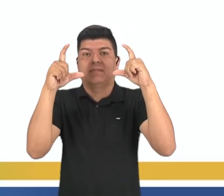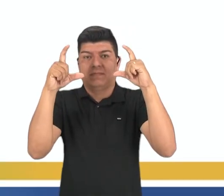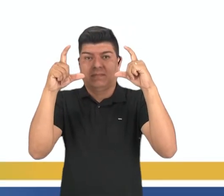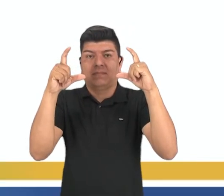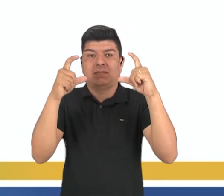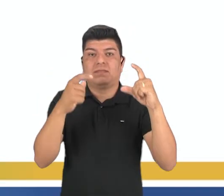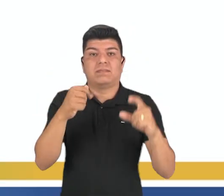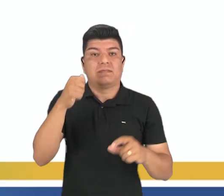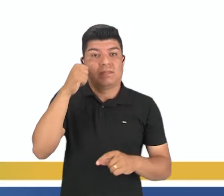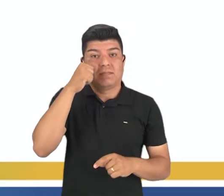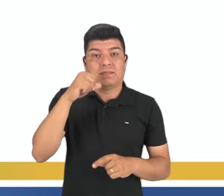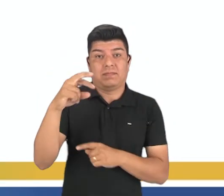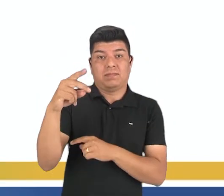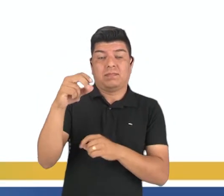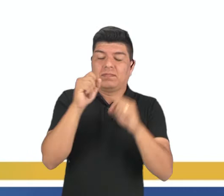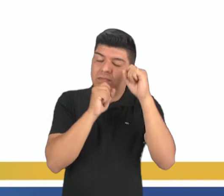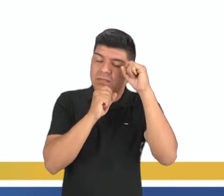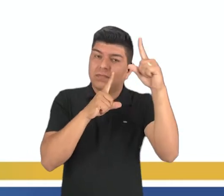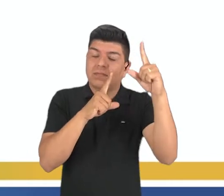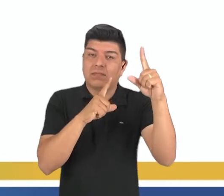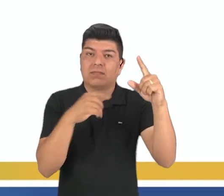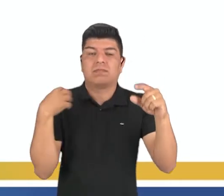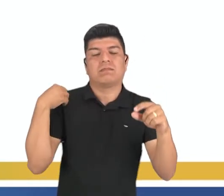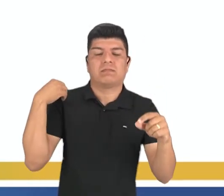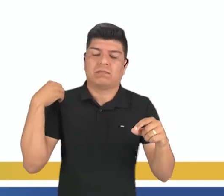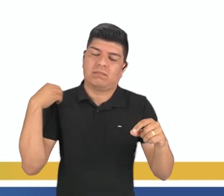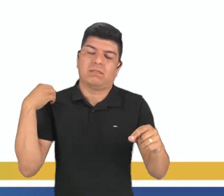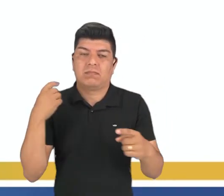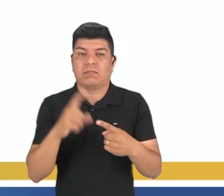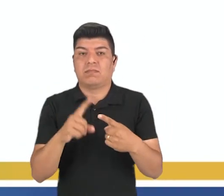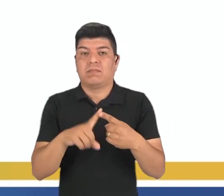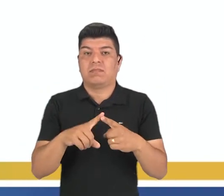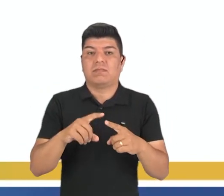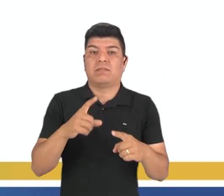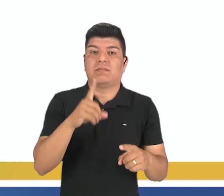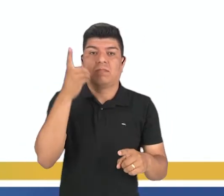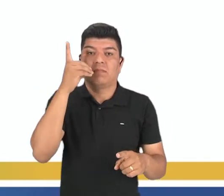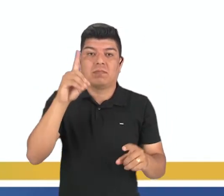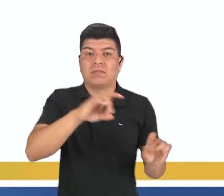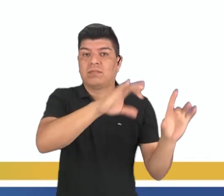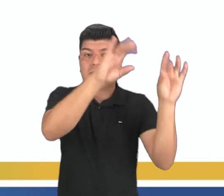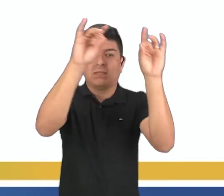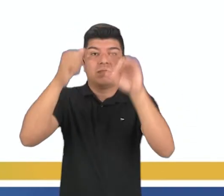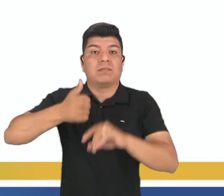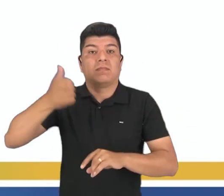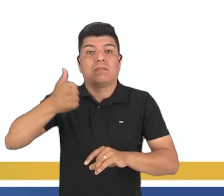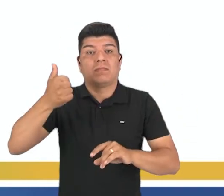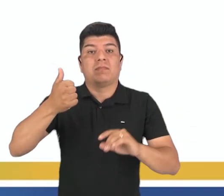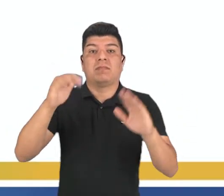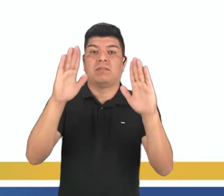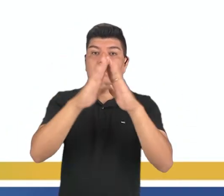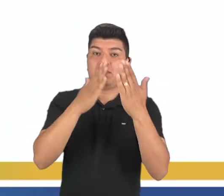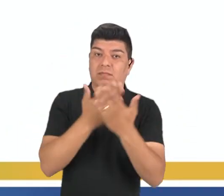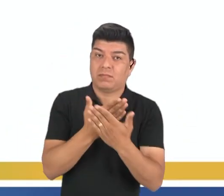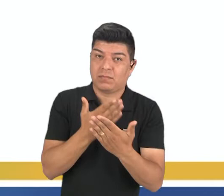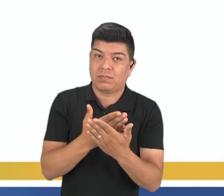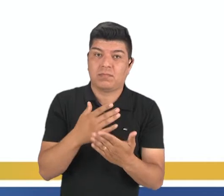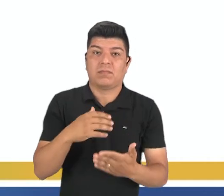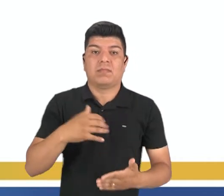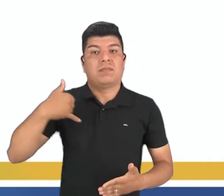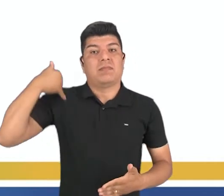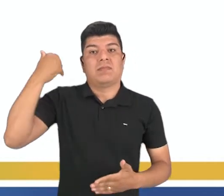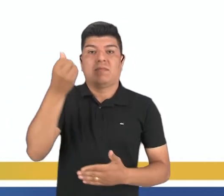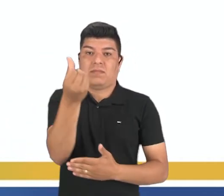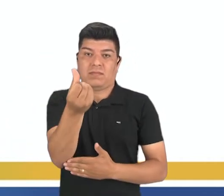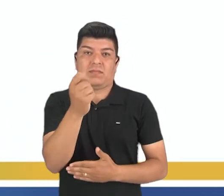Minha irmã me acordou porque era um dia especial, dia de ir à escola pela primeira vez. Eu ainda estava com 6 anos,